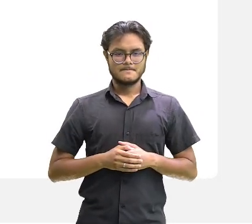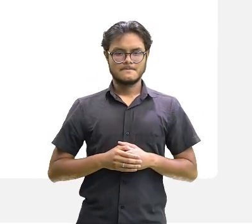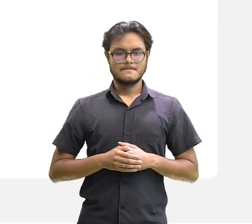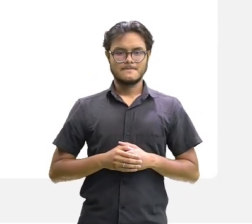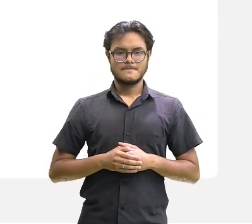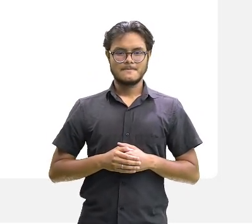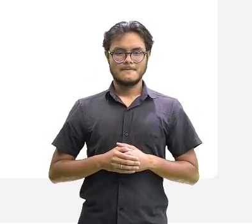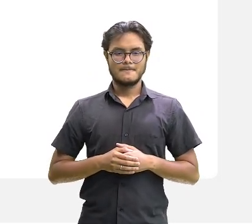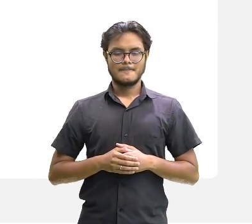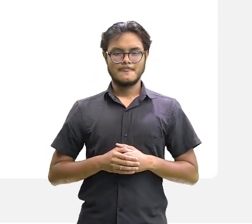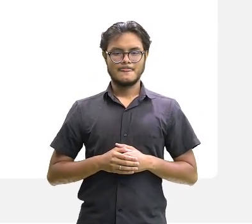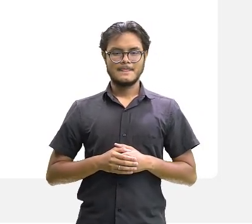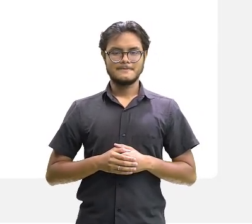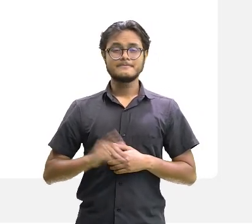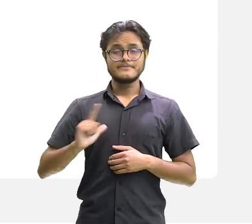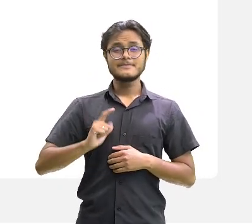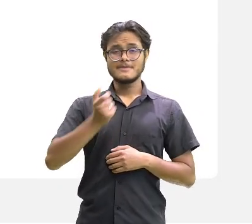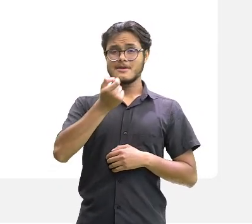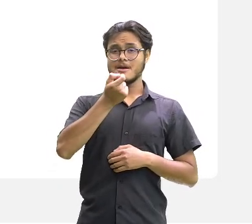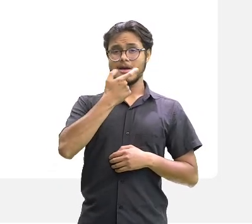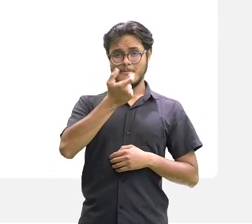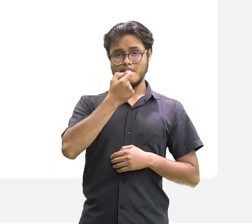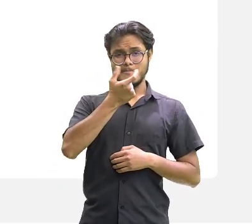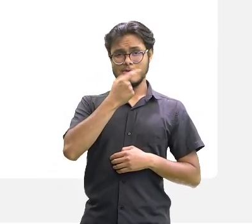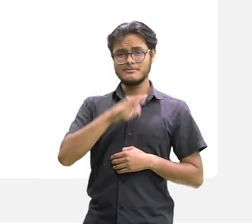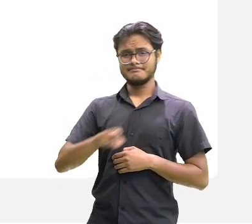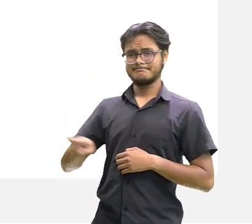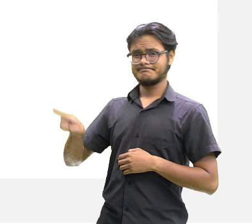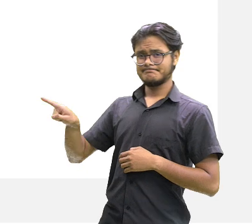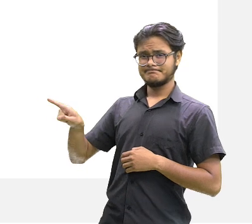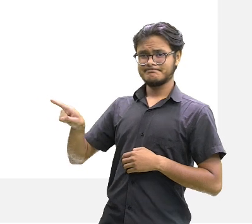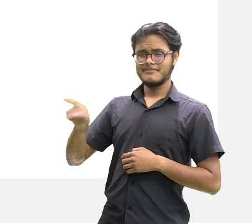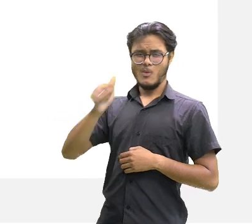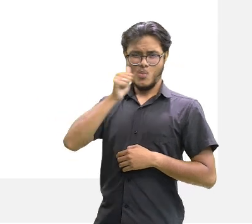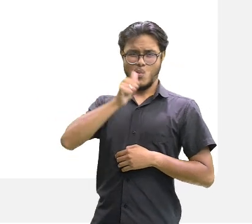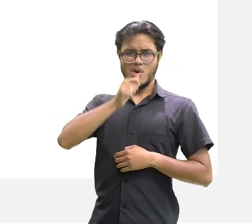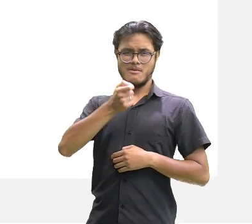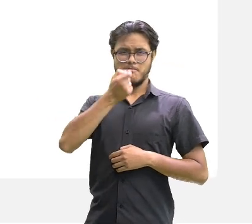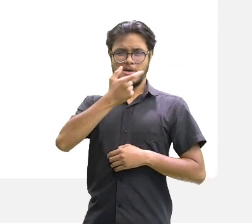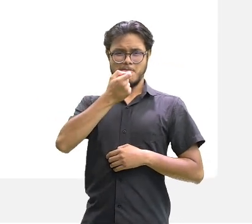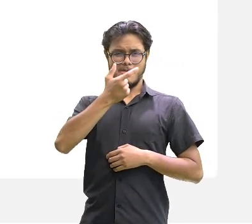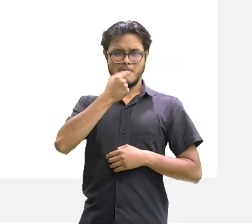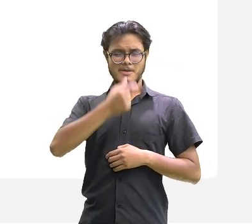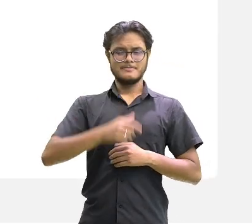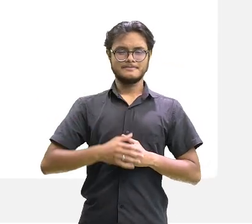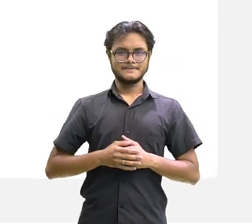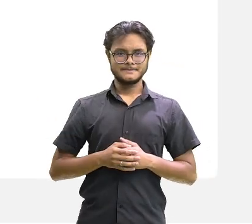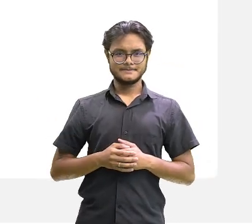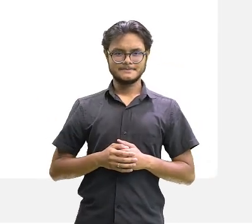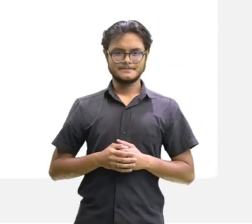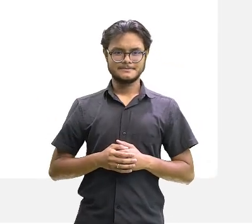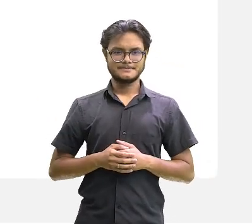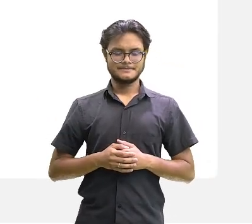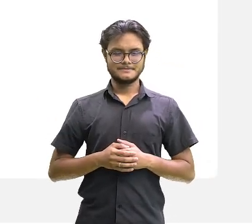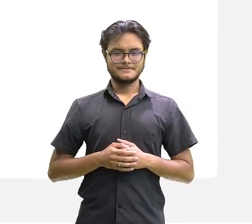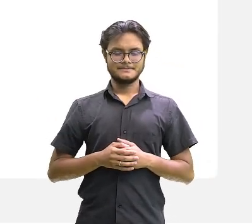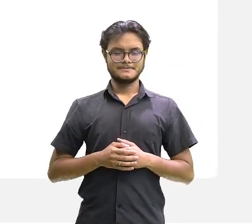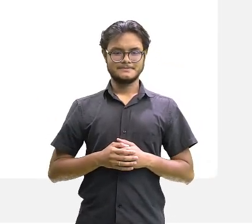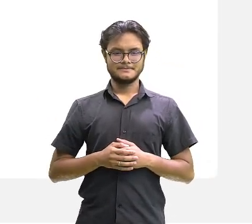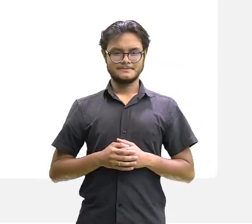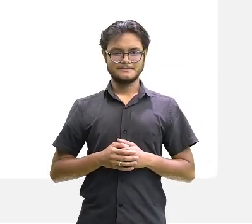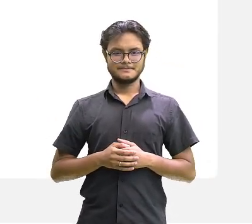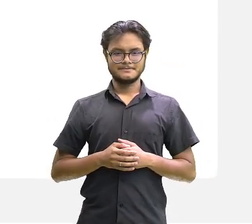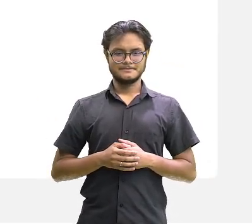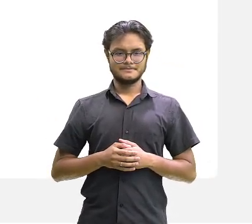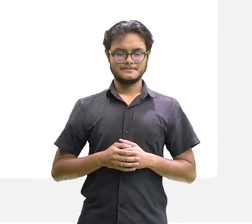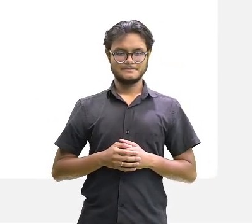hormonais, né? Por exemplo, a pílula anticoncepcional, que são feitas com os hormônios semelhantes aos que são produzidos